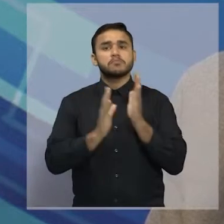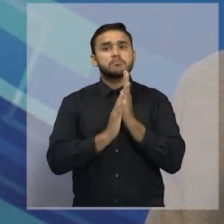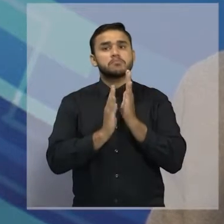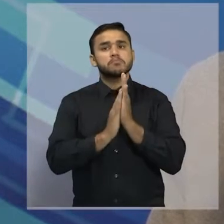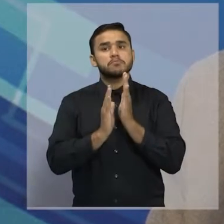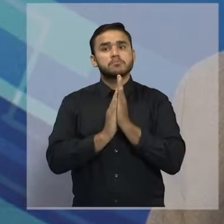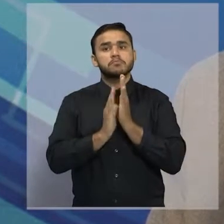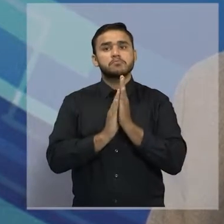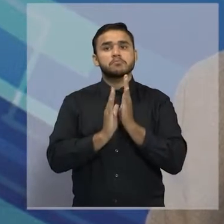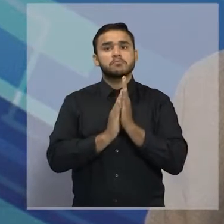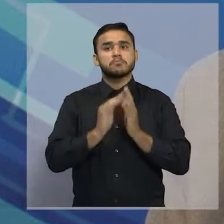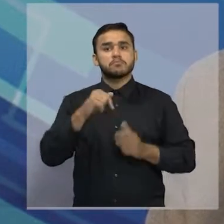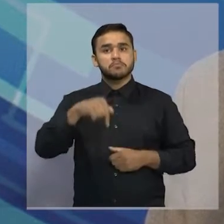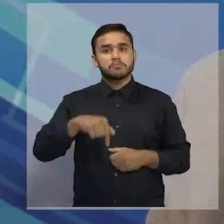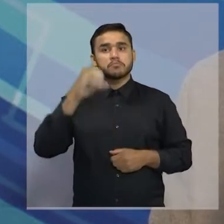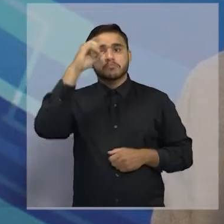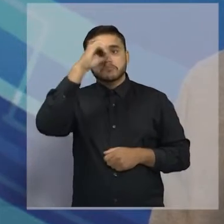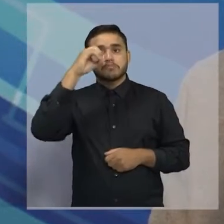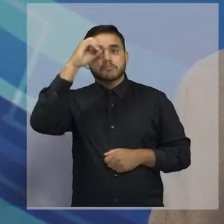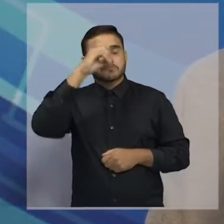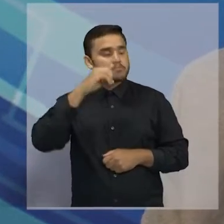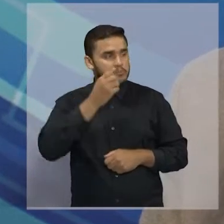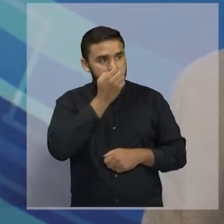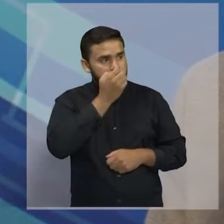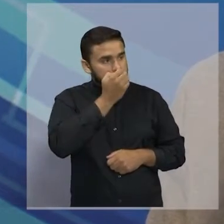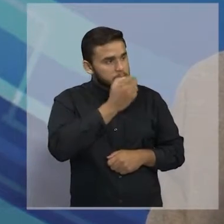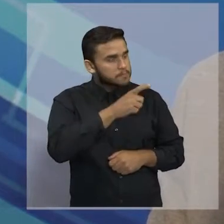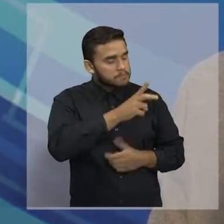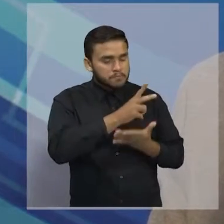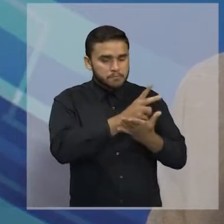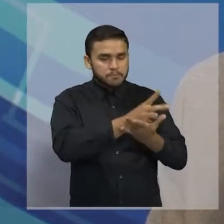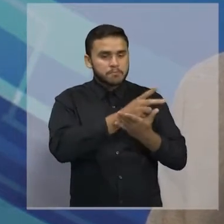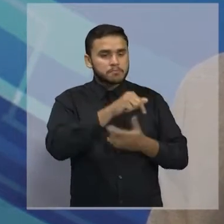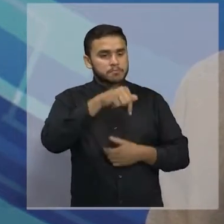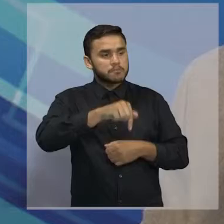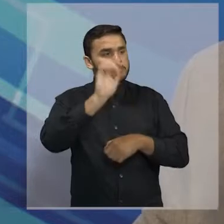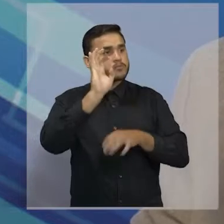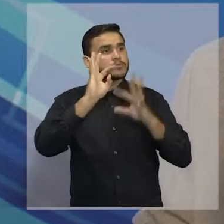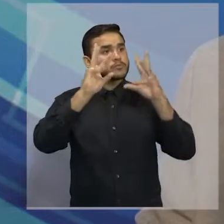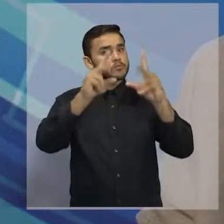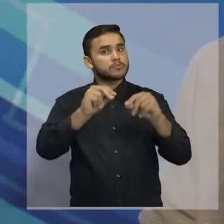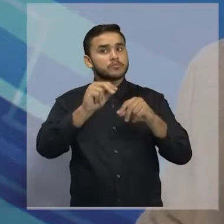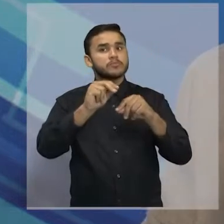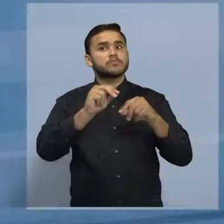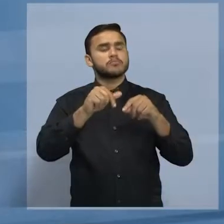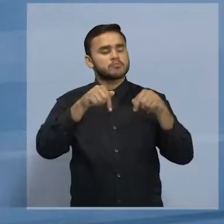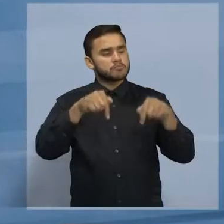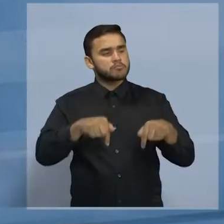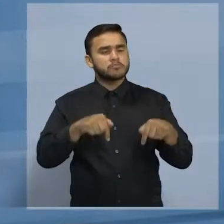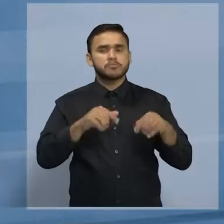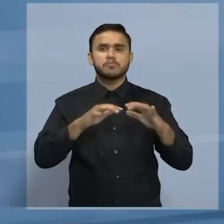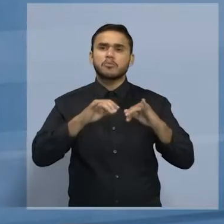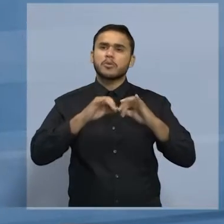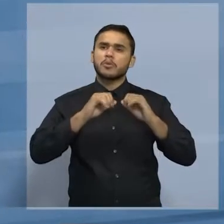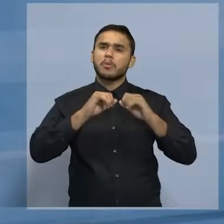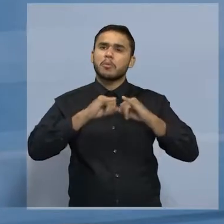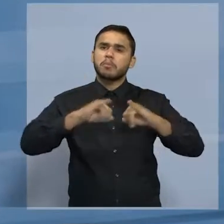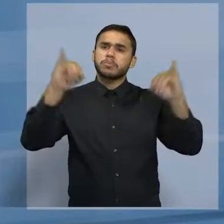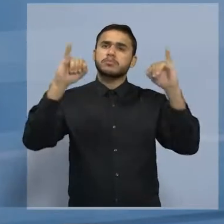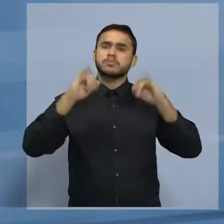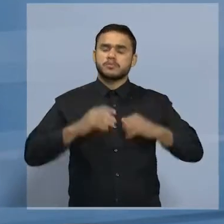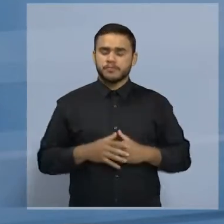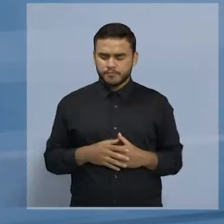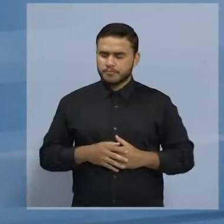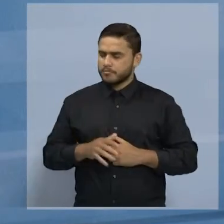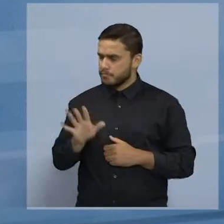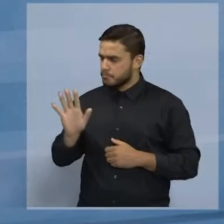pelo programa Observatório, que tem sido já uma marca na televisão no estado do Ceará. Aliás, a propósito do observatório, só uma comunicação